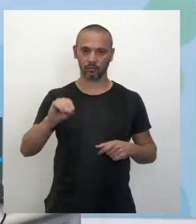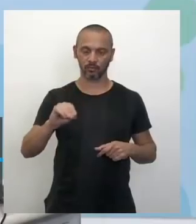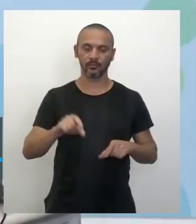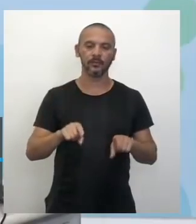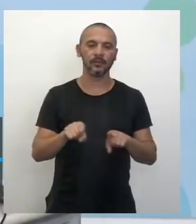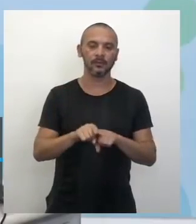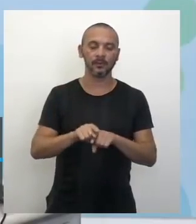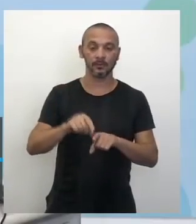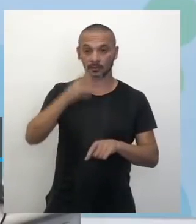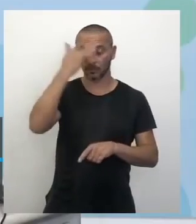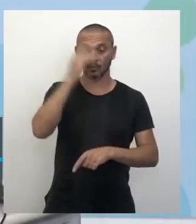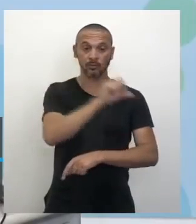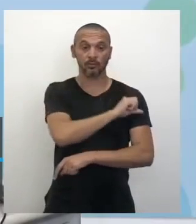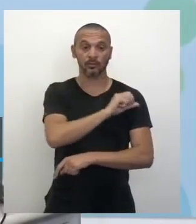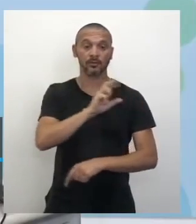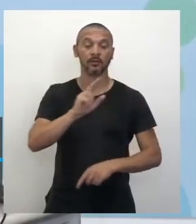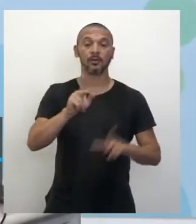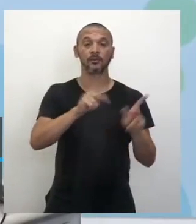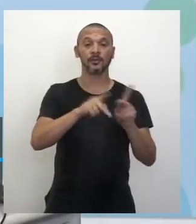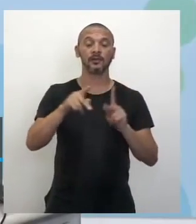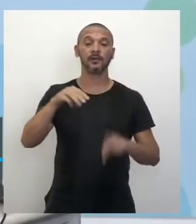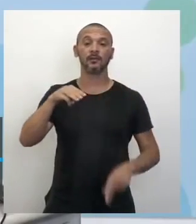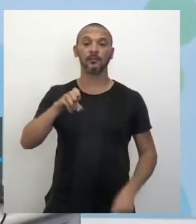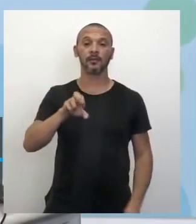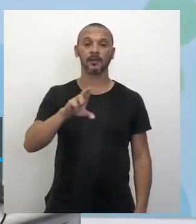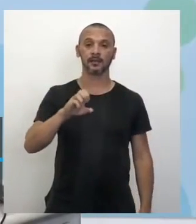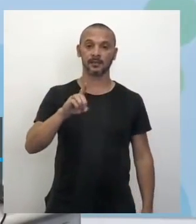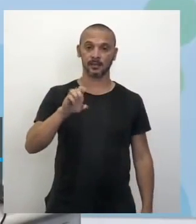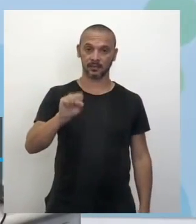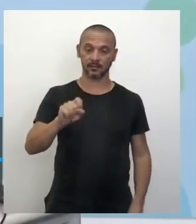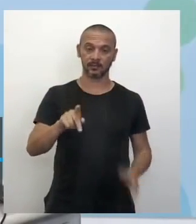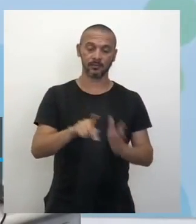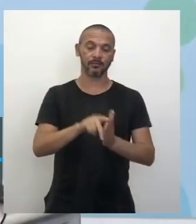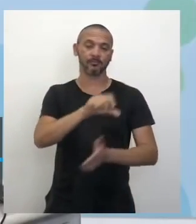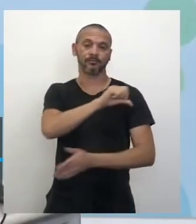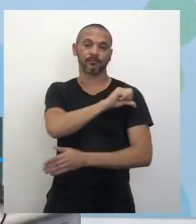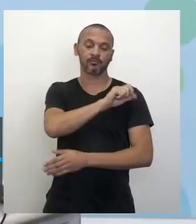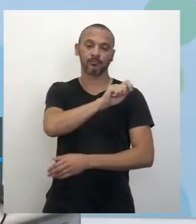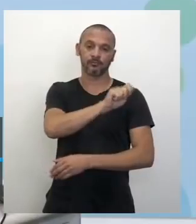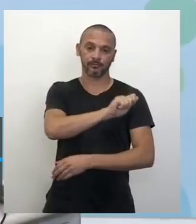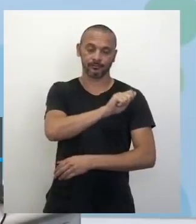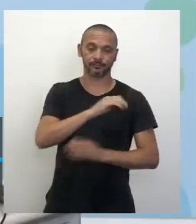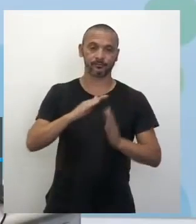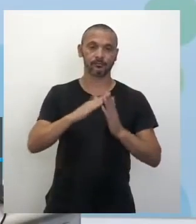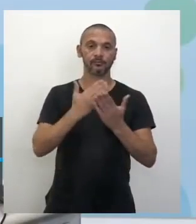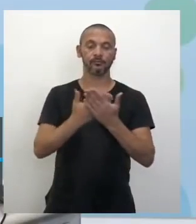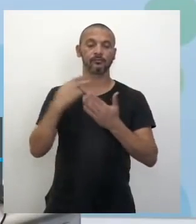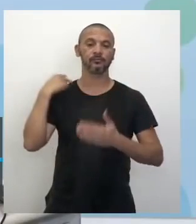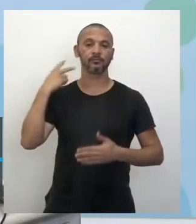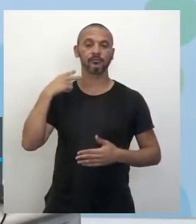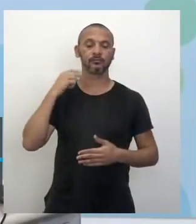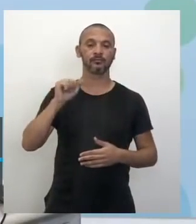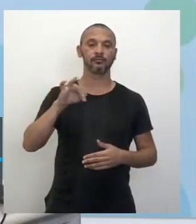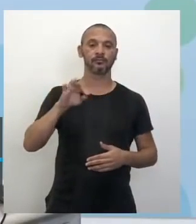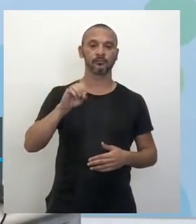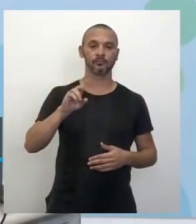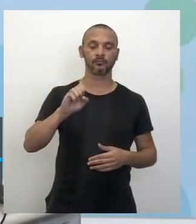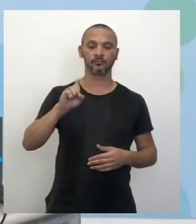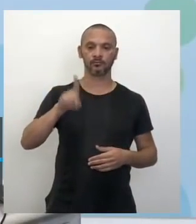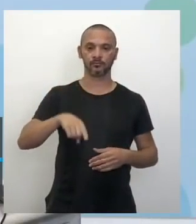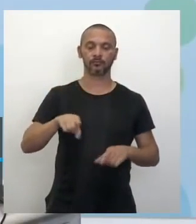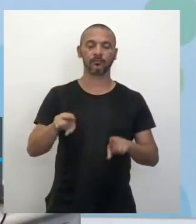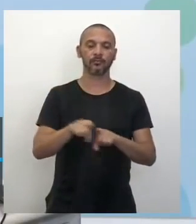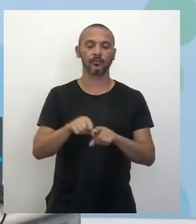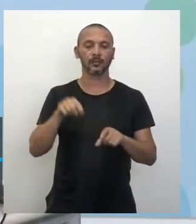do 9º ano. Professora Mercedes, está com a Heloíse, lá do 9º A, lá da Escola Vereador Antônio de Ré, aqui em Guarulhos.